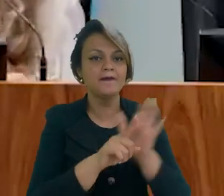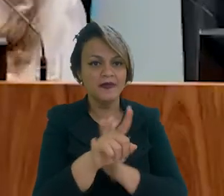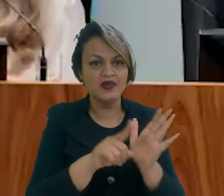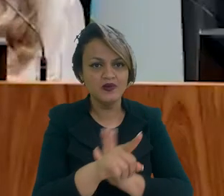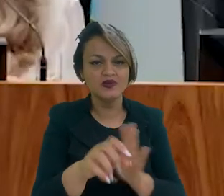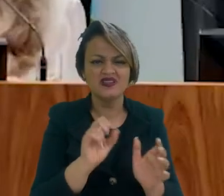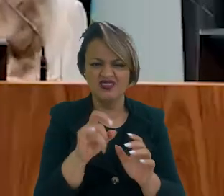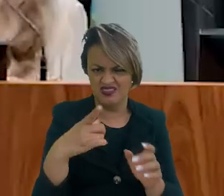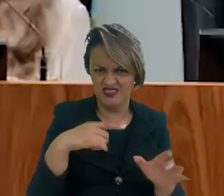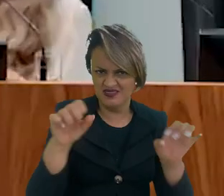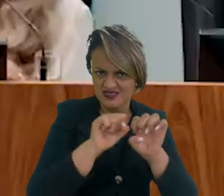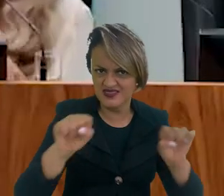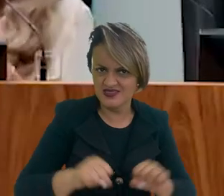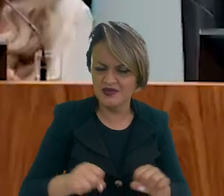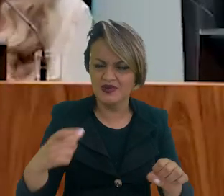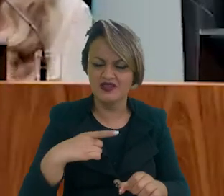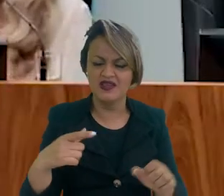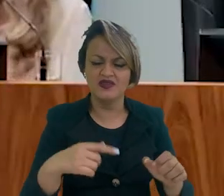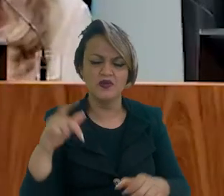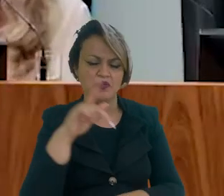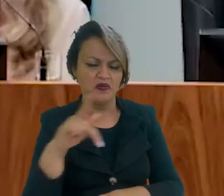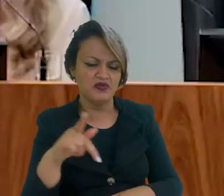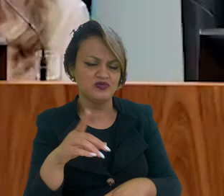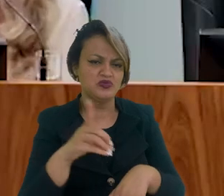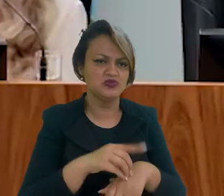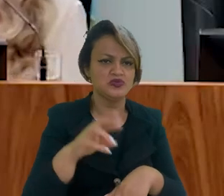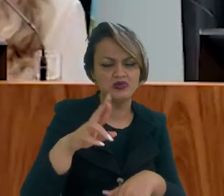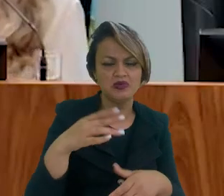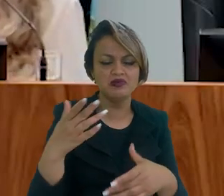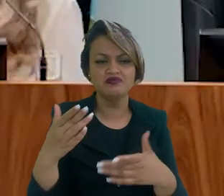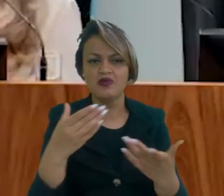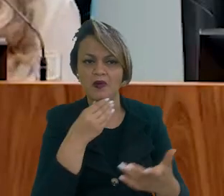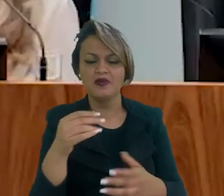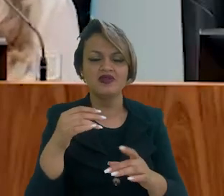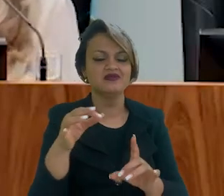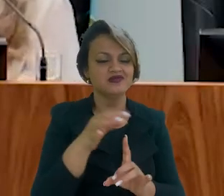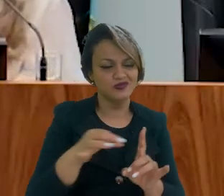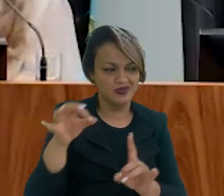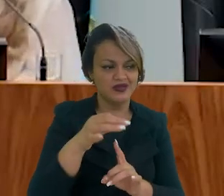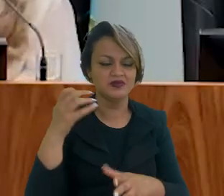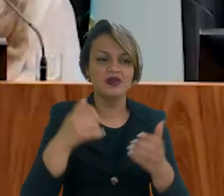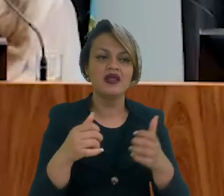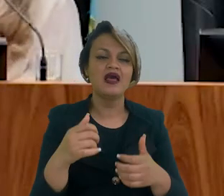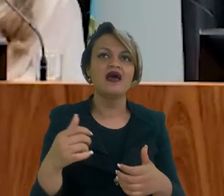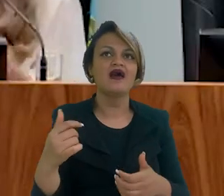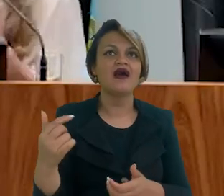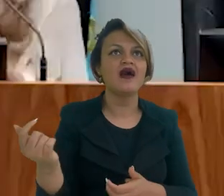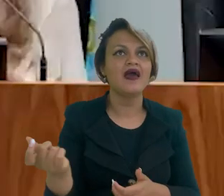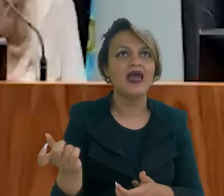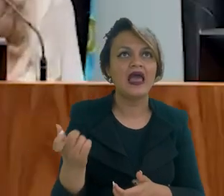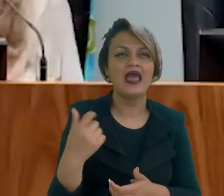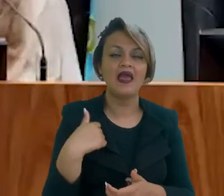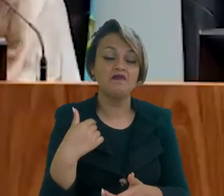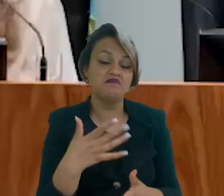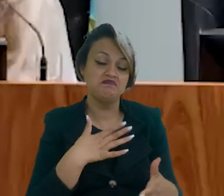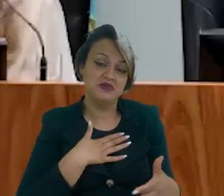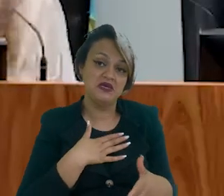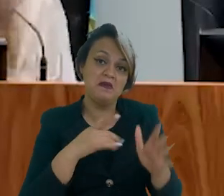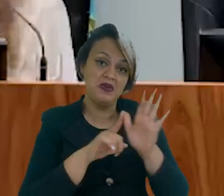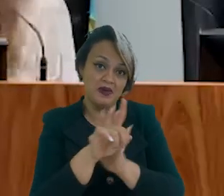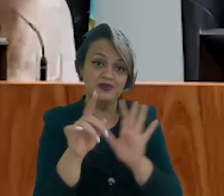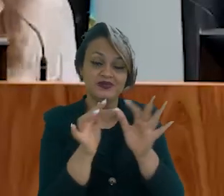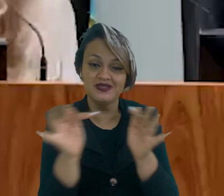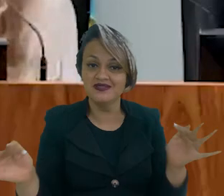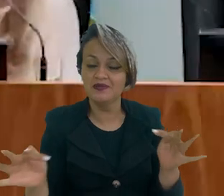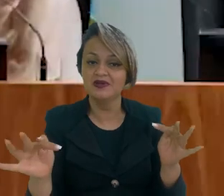É isso mesmo na verdade essa essa indagação se existe um sistema que o professor Doutor Desembargador